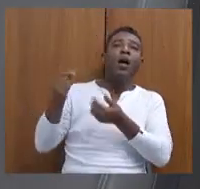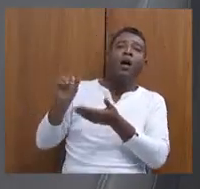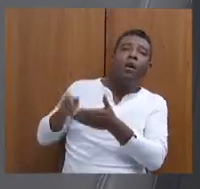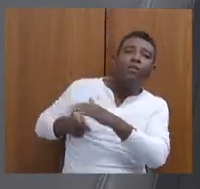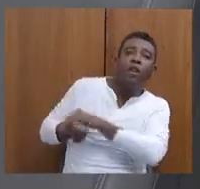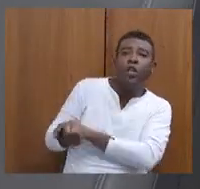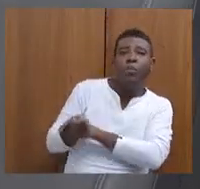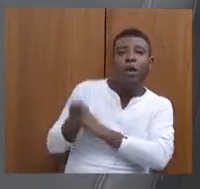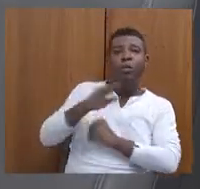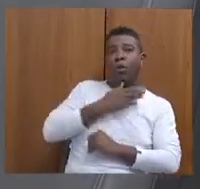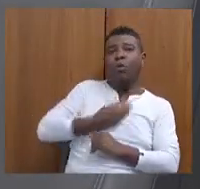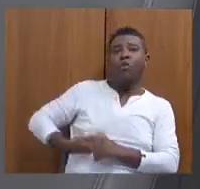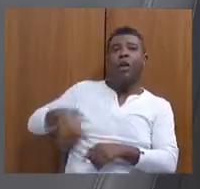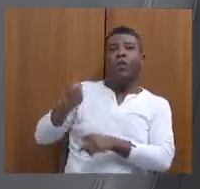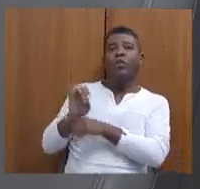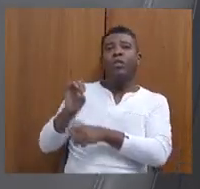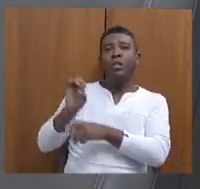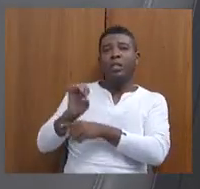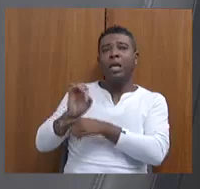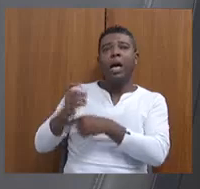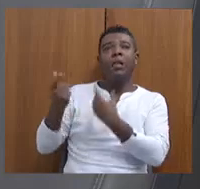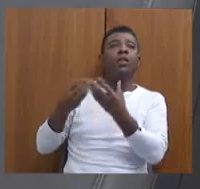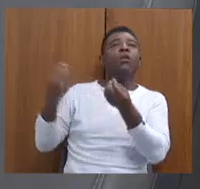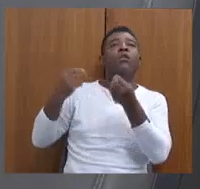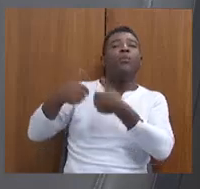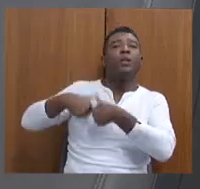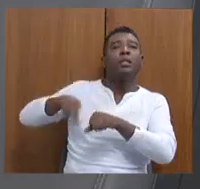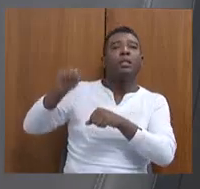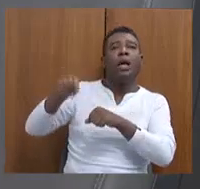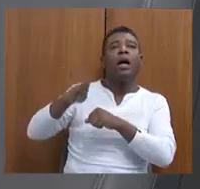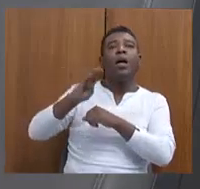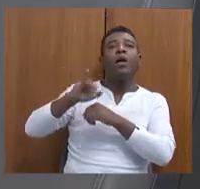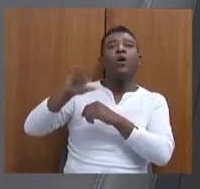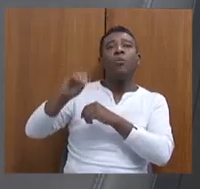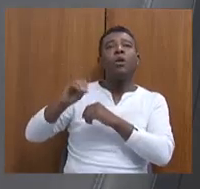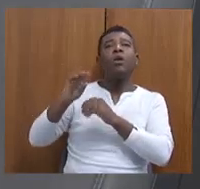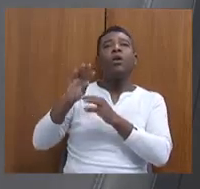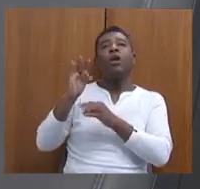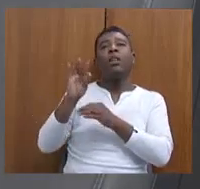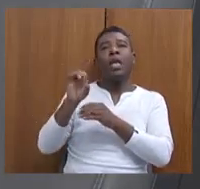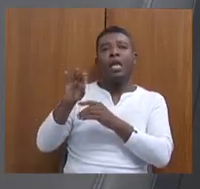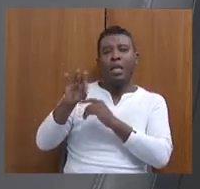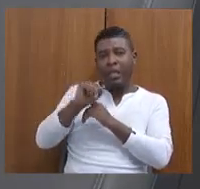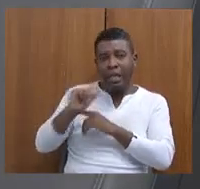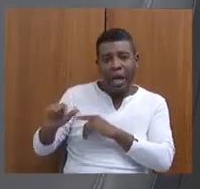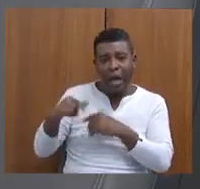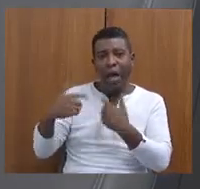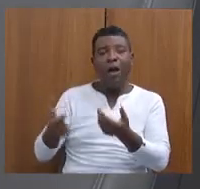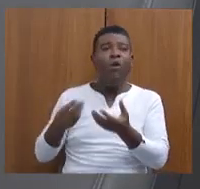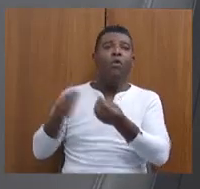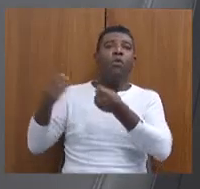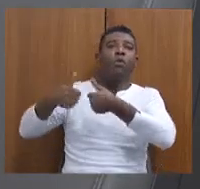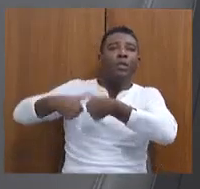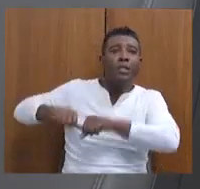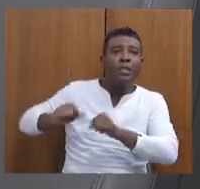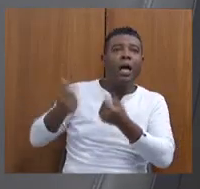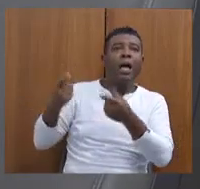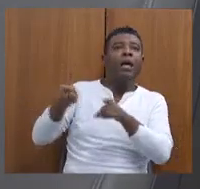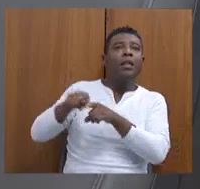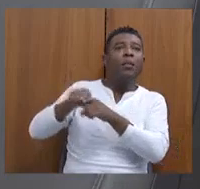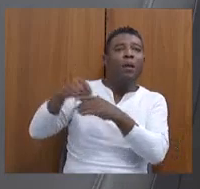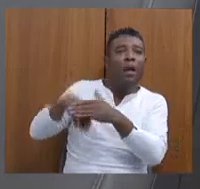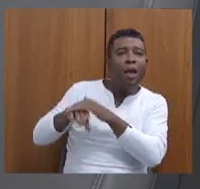através da coden e através da fundação pro Biotec Itaú para que a gente consiga manter as incubadoras de